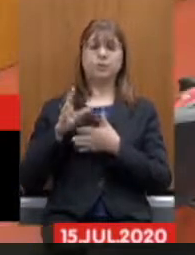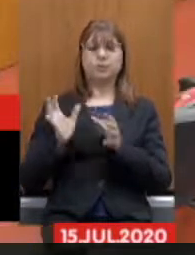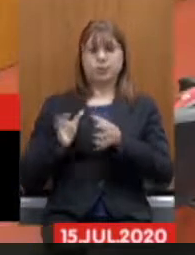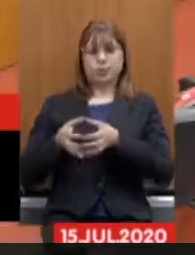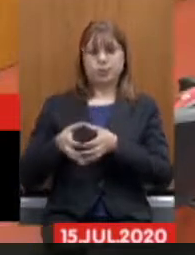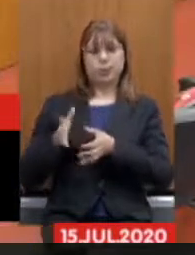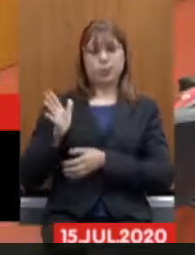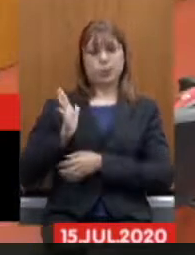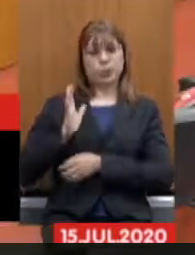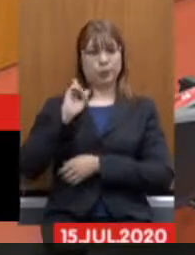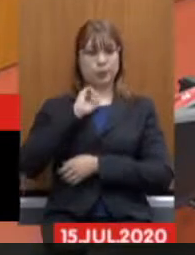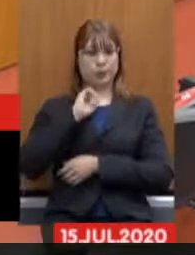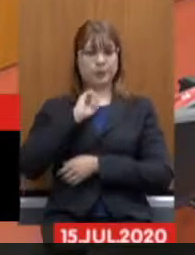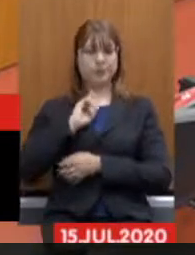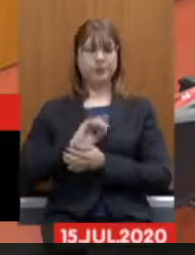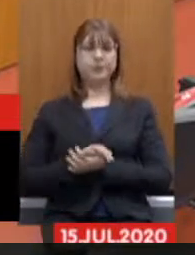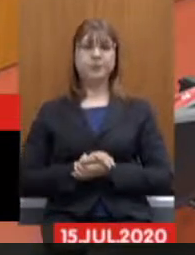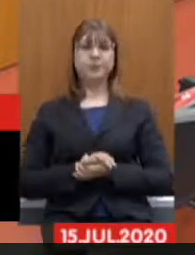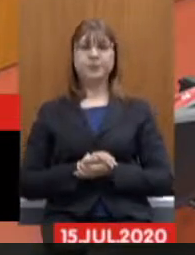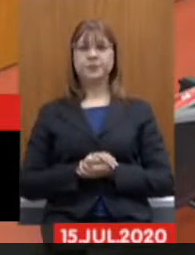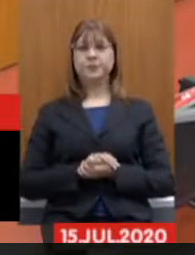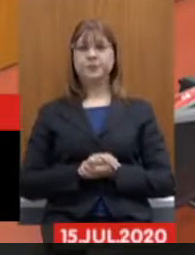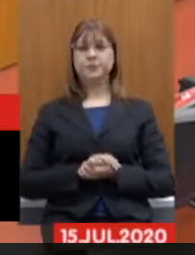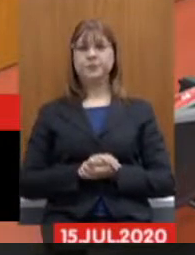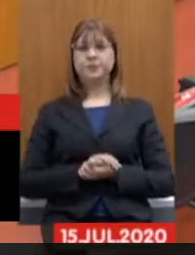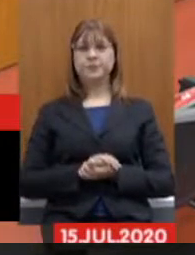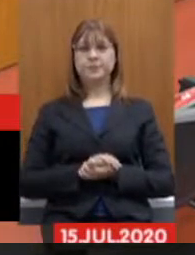gerais e